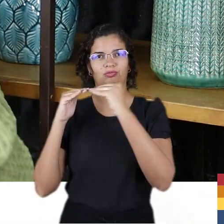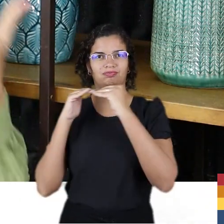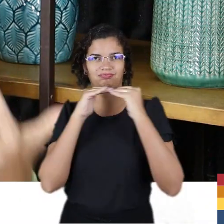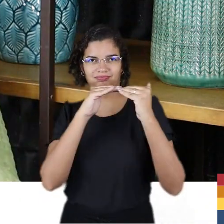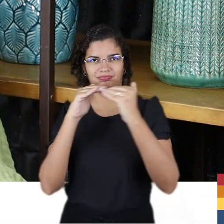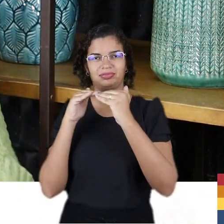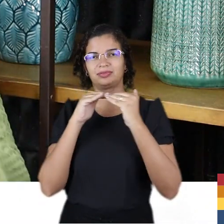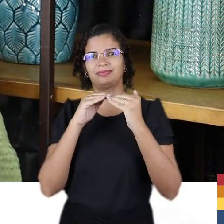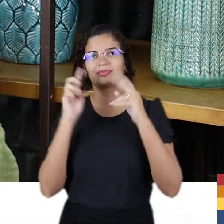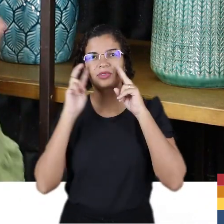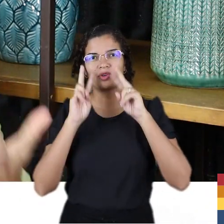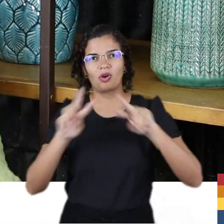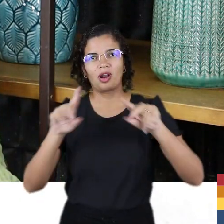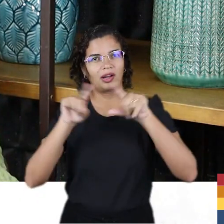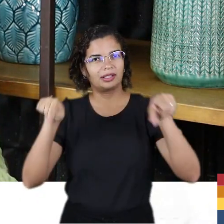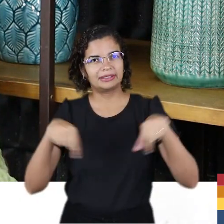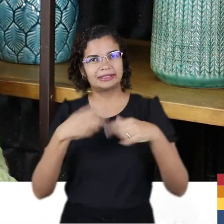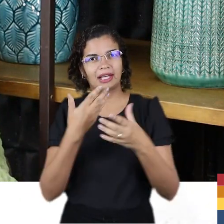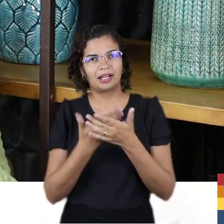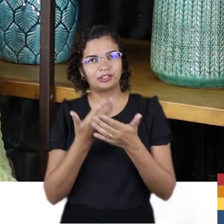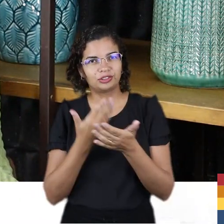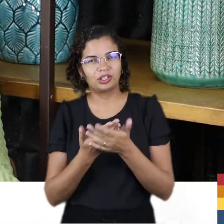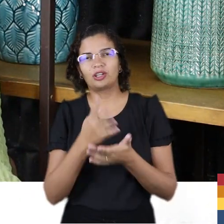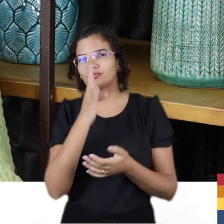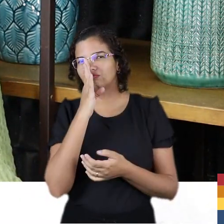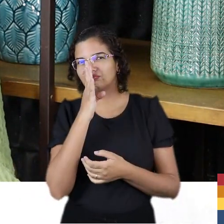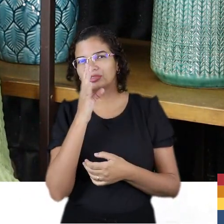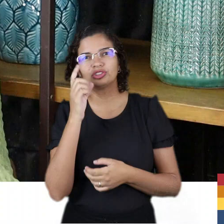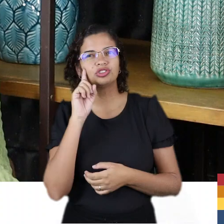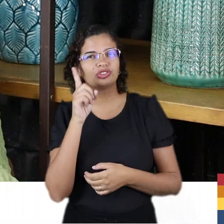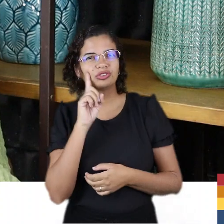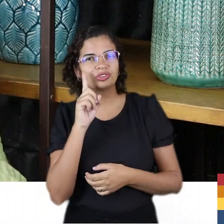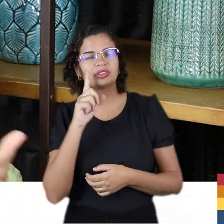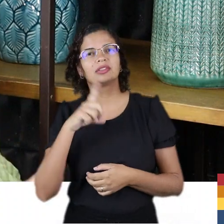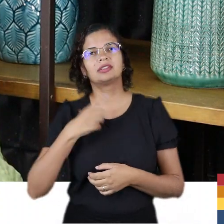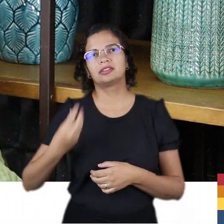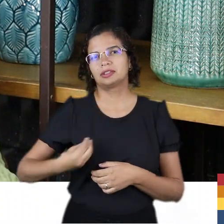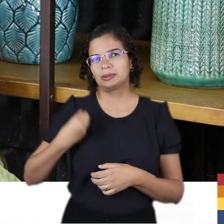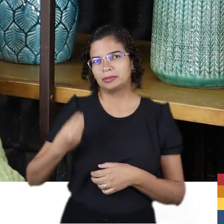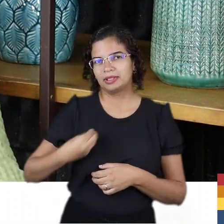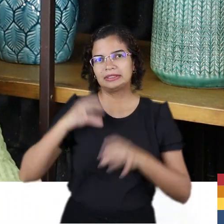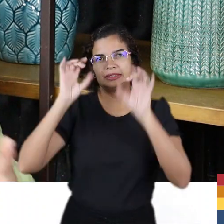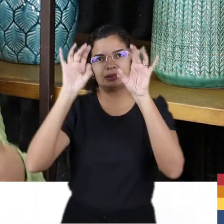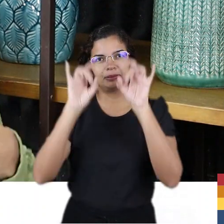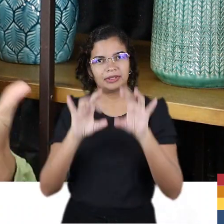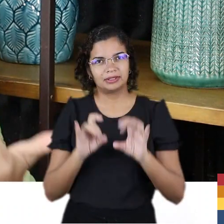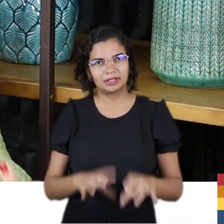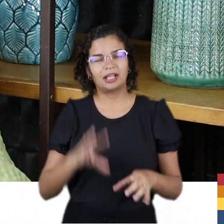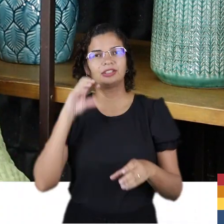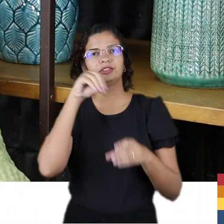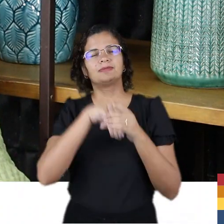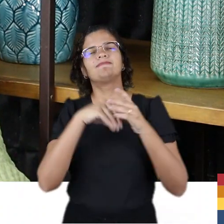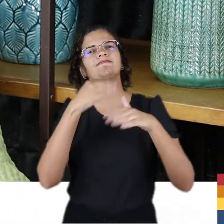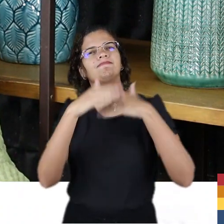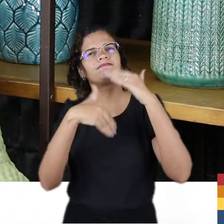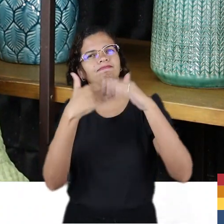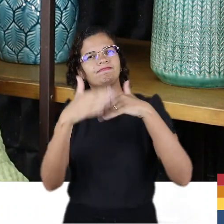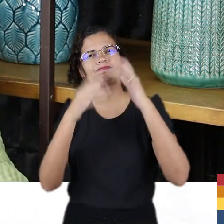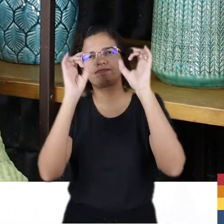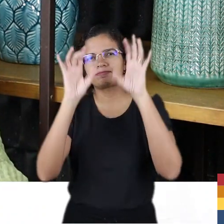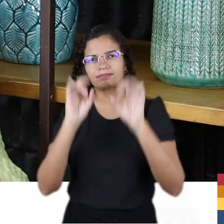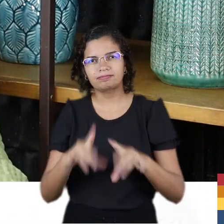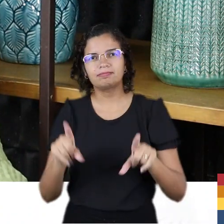que ela é propositiva, normativa, né, e aí a gente já traz, né, um novo documento, justamente para apoiar os nossos